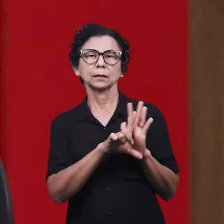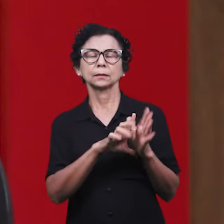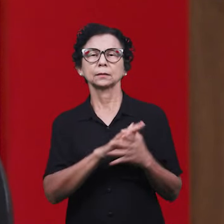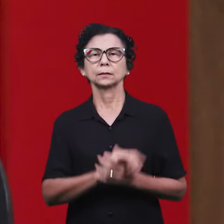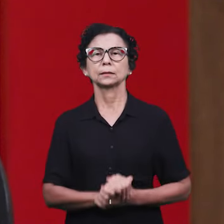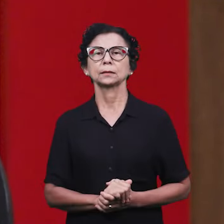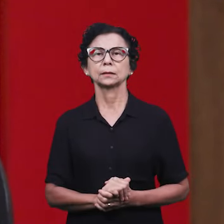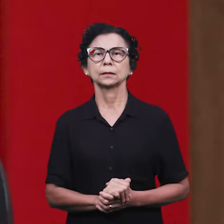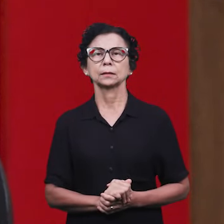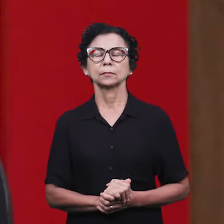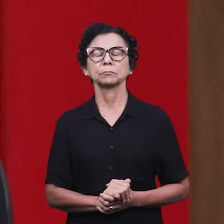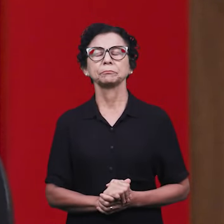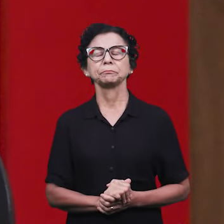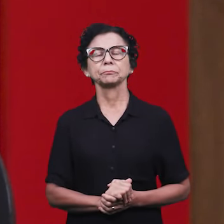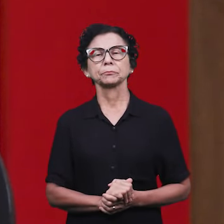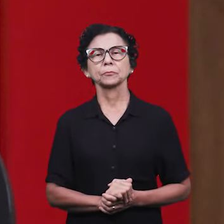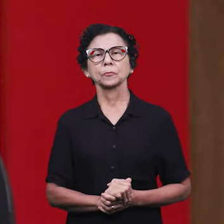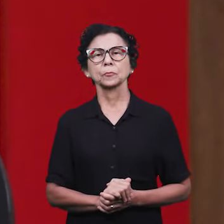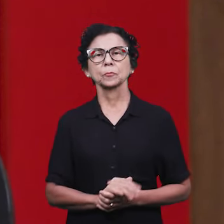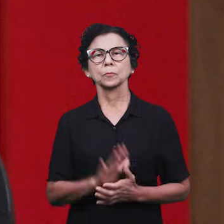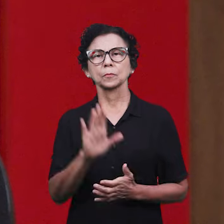entropia.